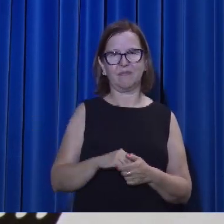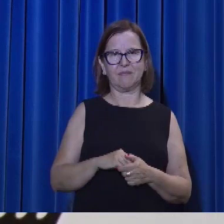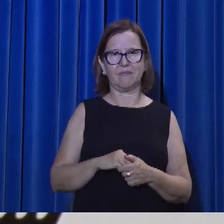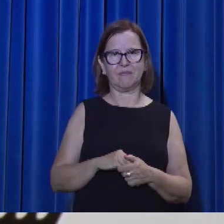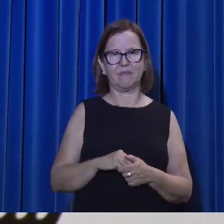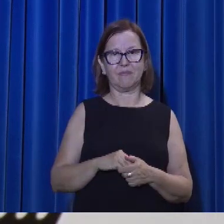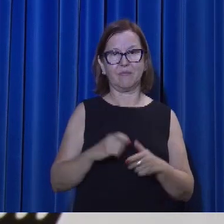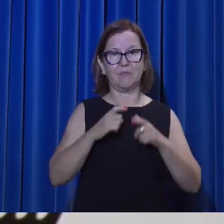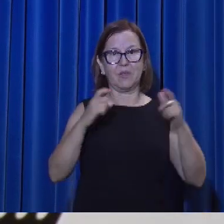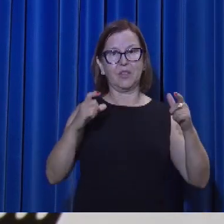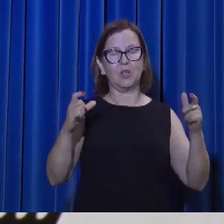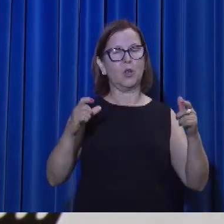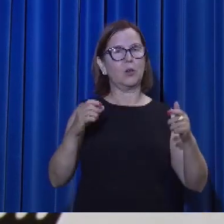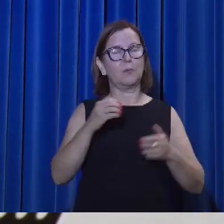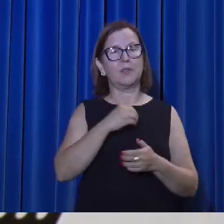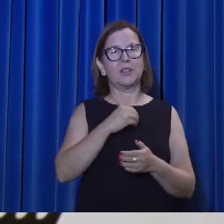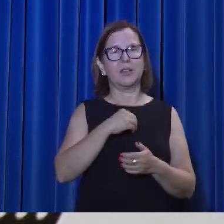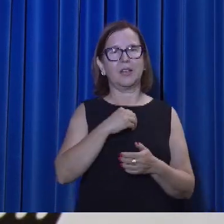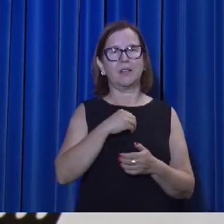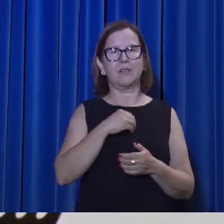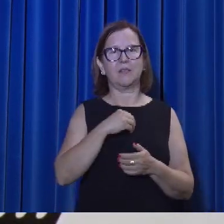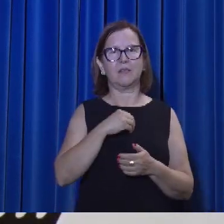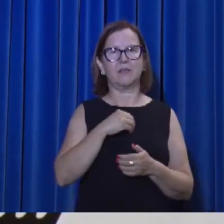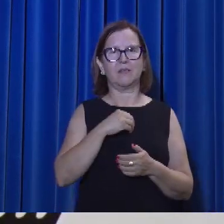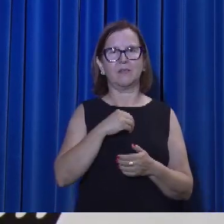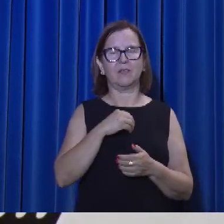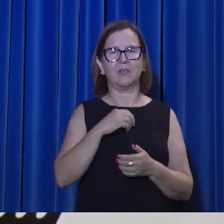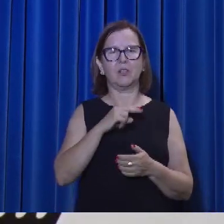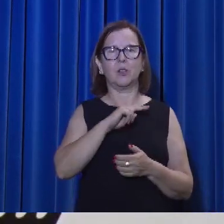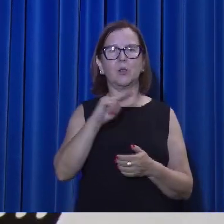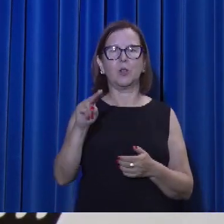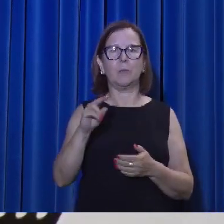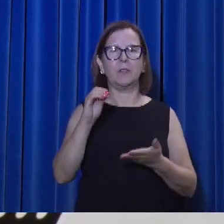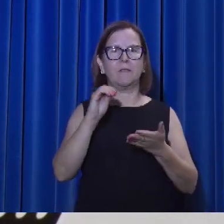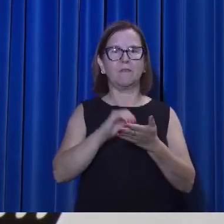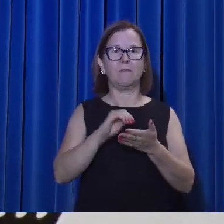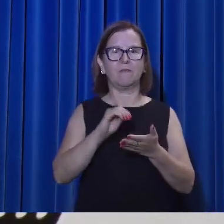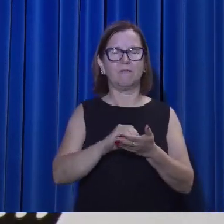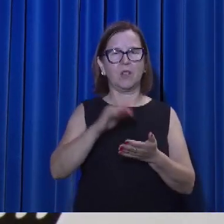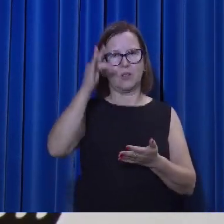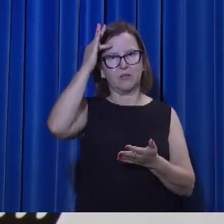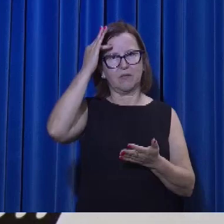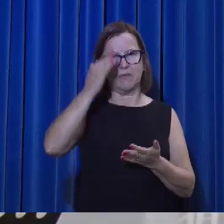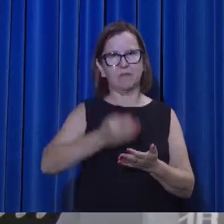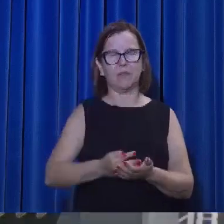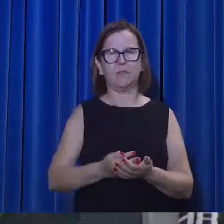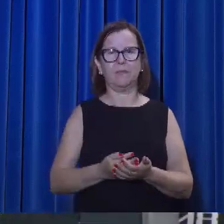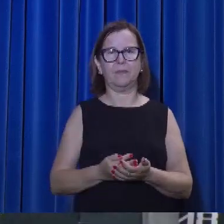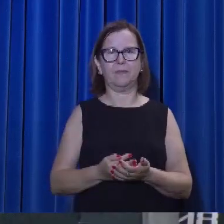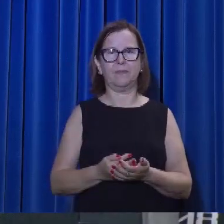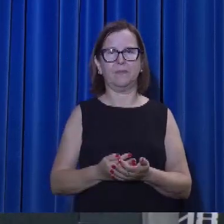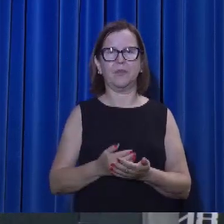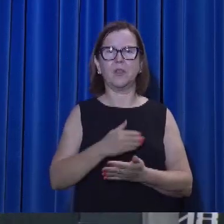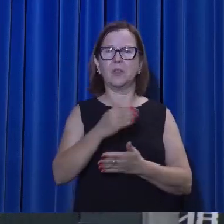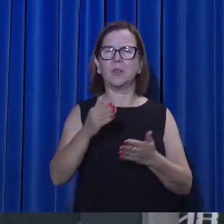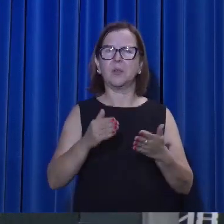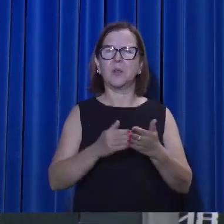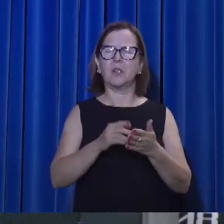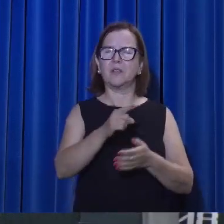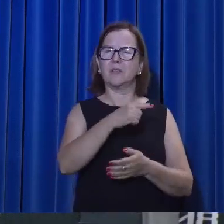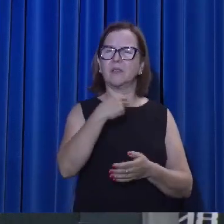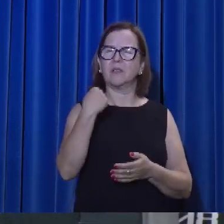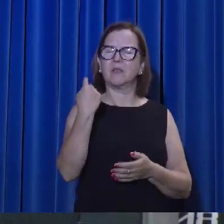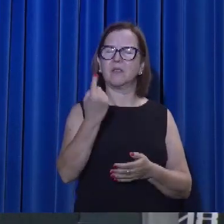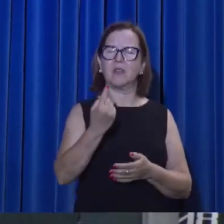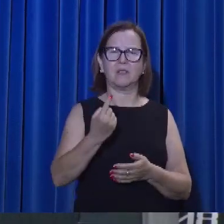O maior de todos os pecados se chama incredulidade. E todos nós, sem